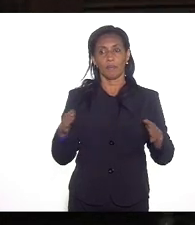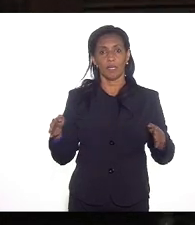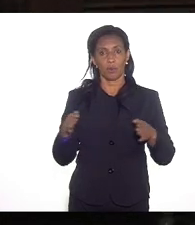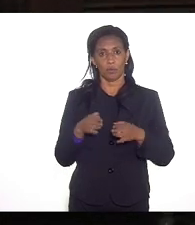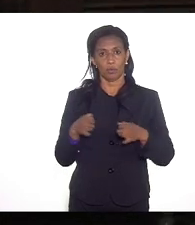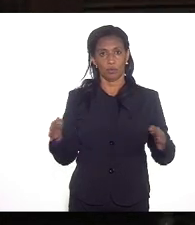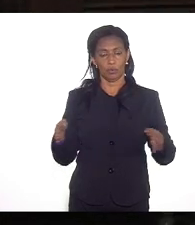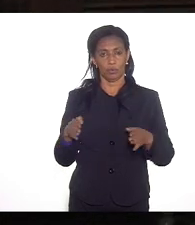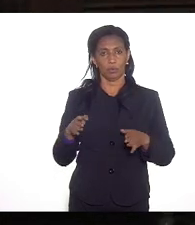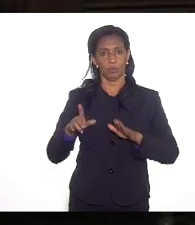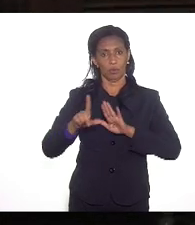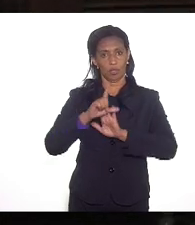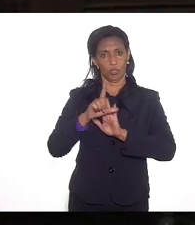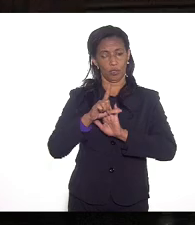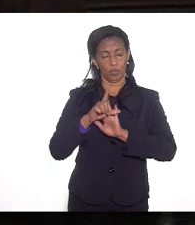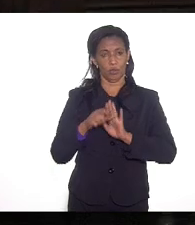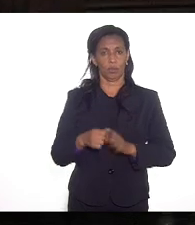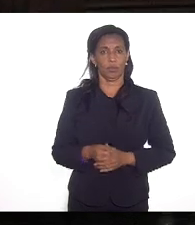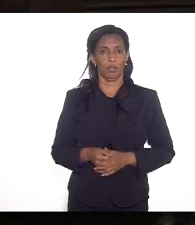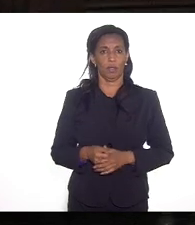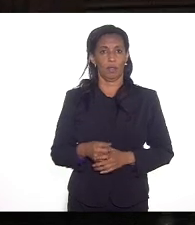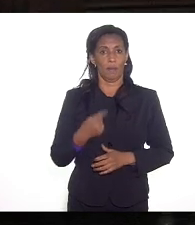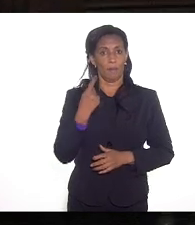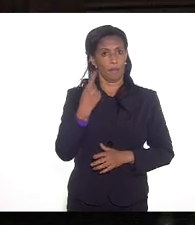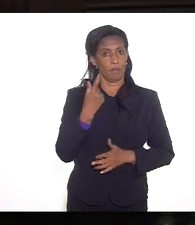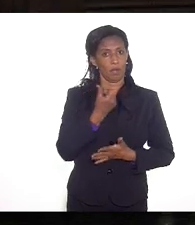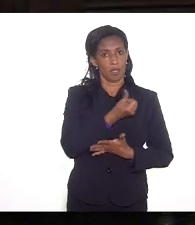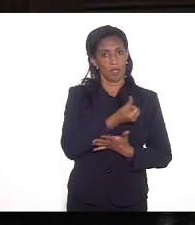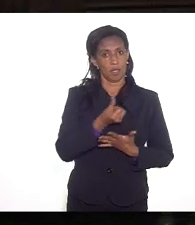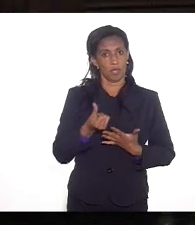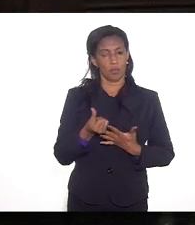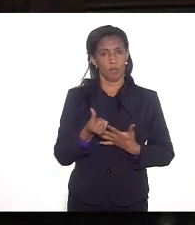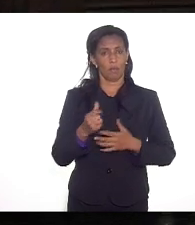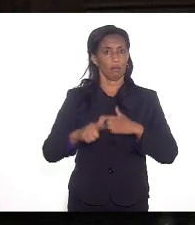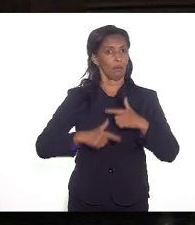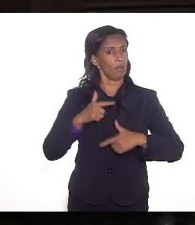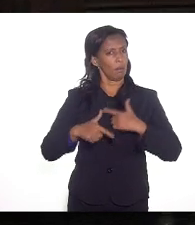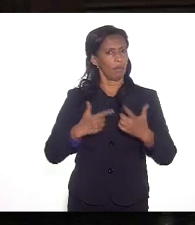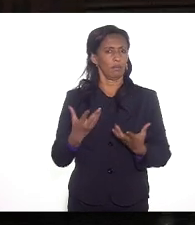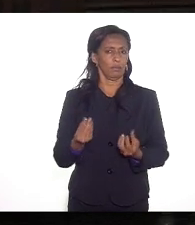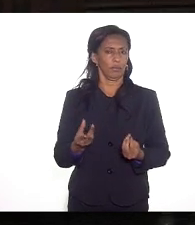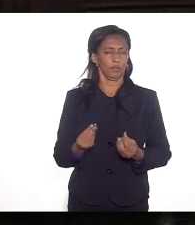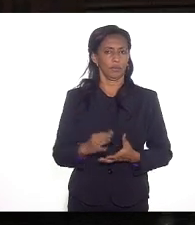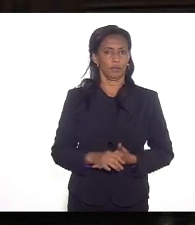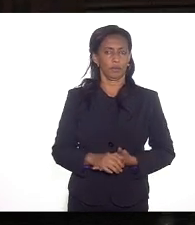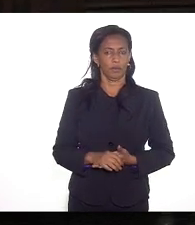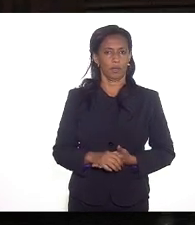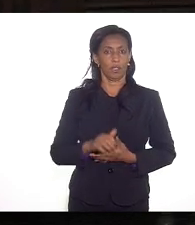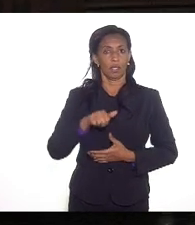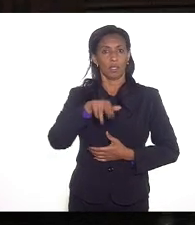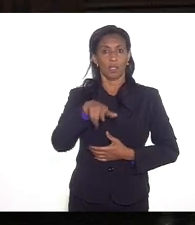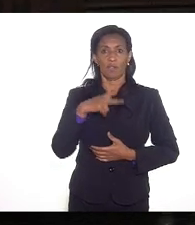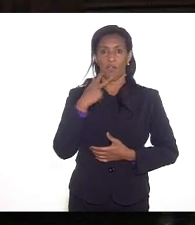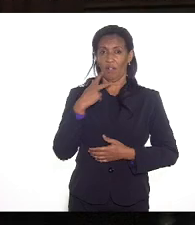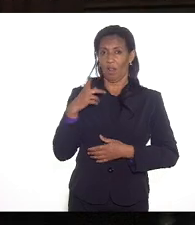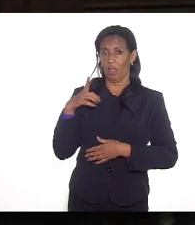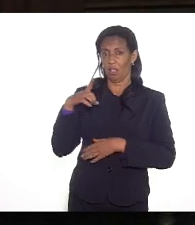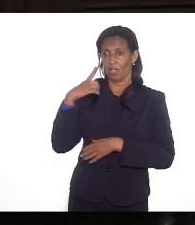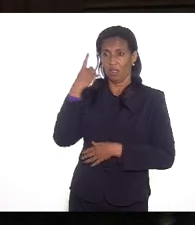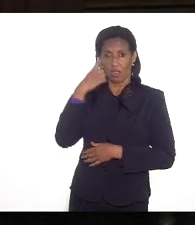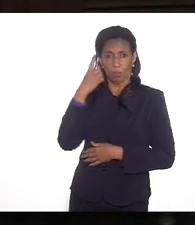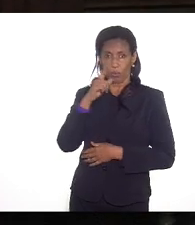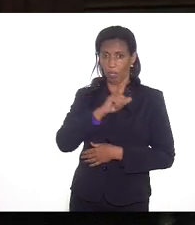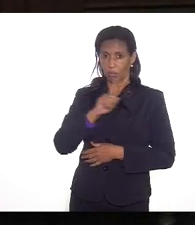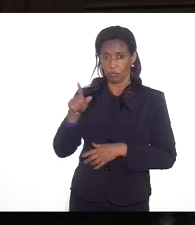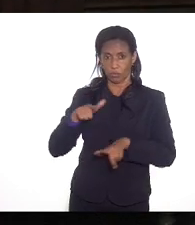legislativo o primeiro semestre trabalhando muito quem fala que Deputado no trabalho